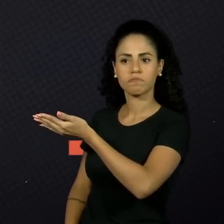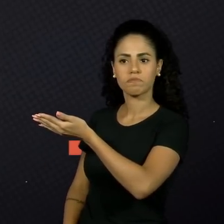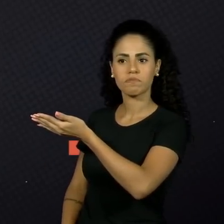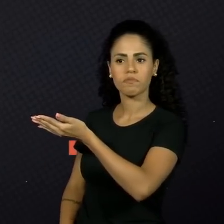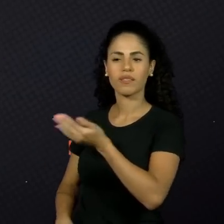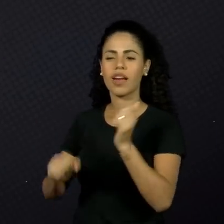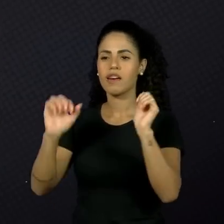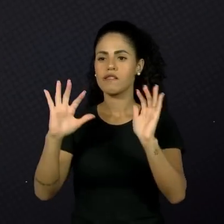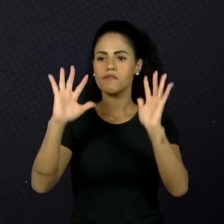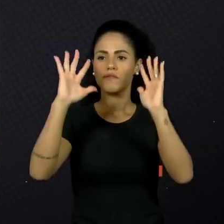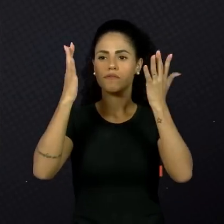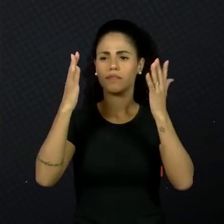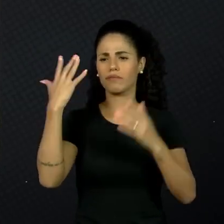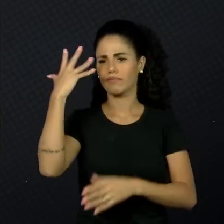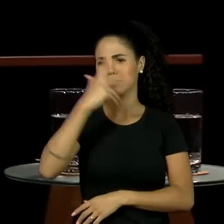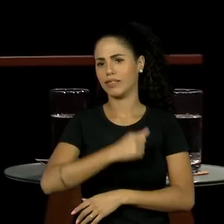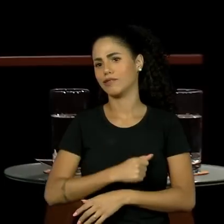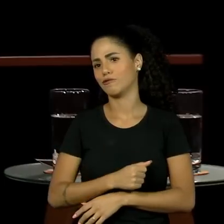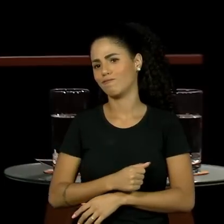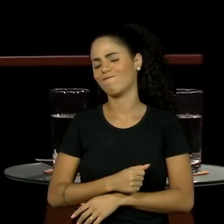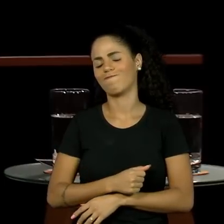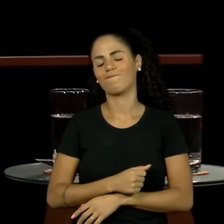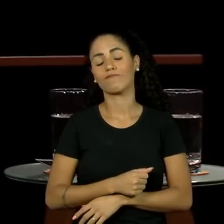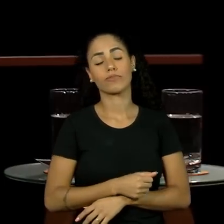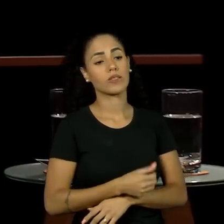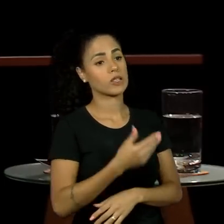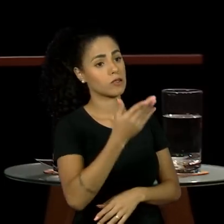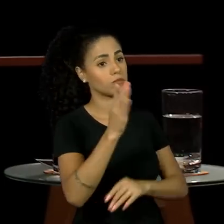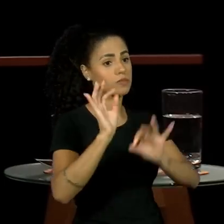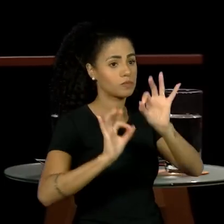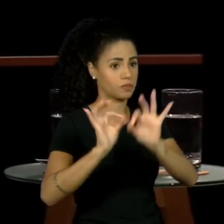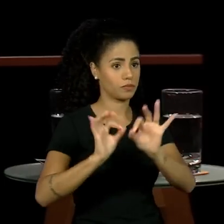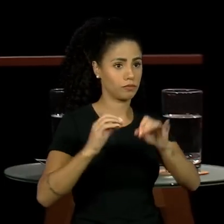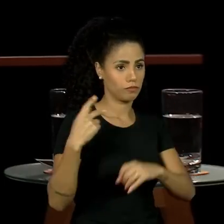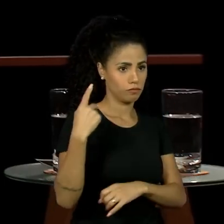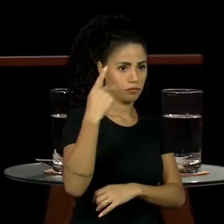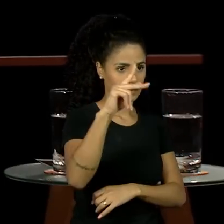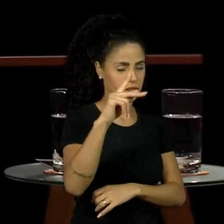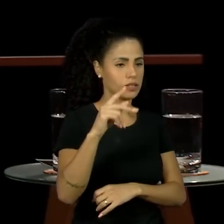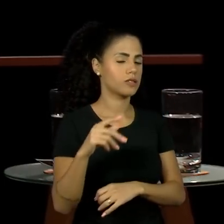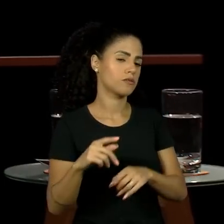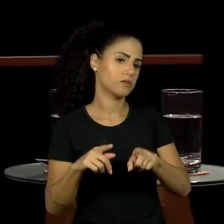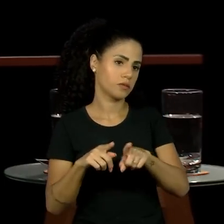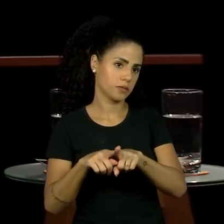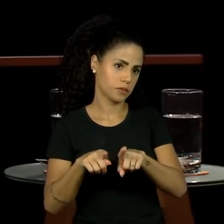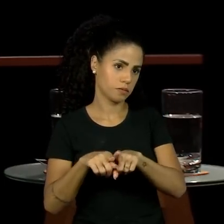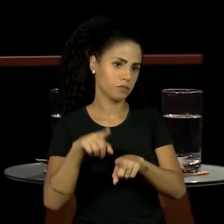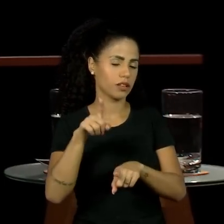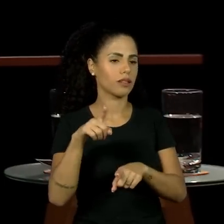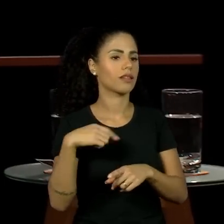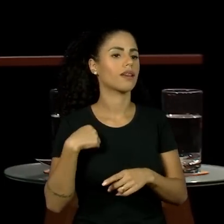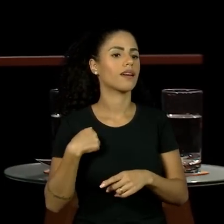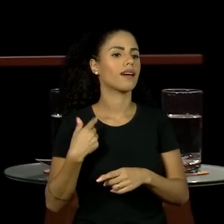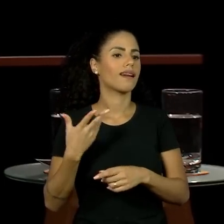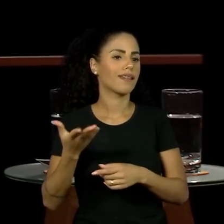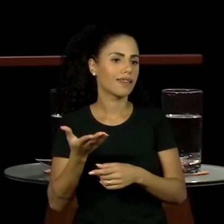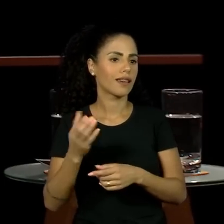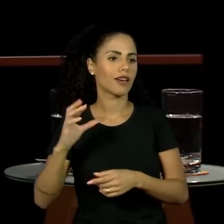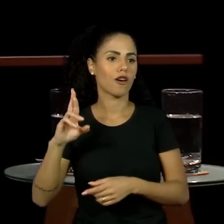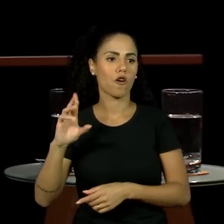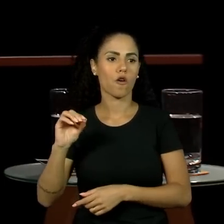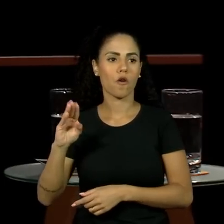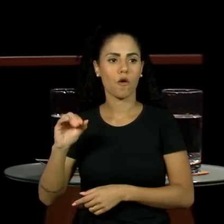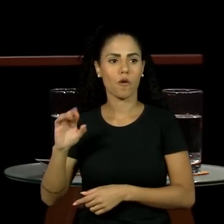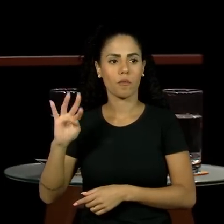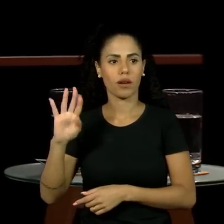espetáculo belíssimo. Agora, na sua montagem do espetáculo O Estrangeiro, baseado no romance do Albert Camus, você